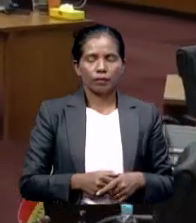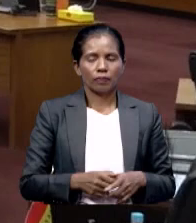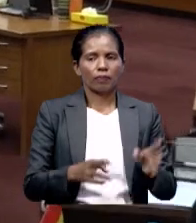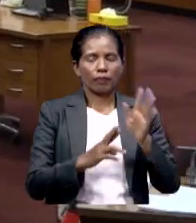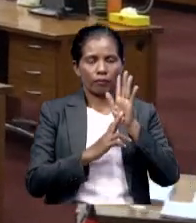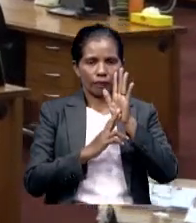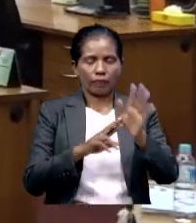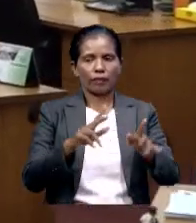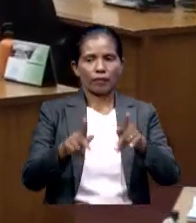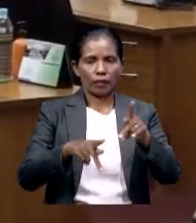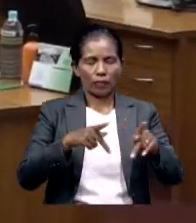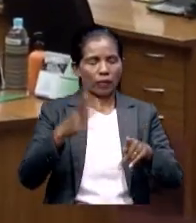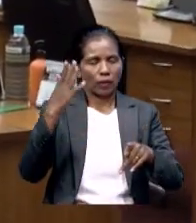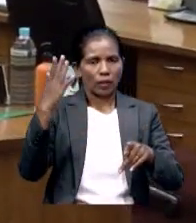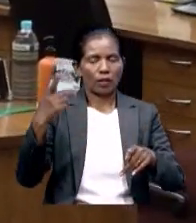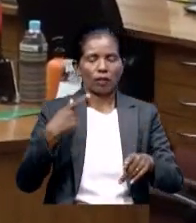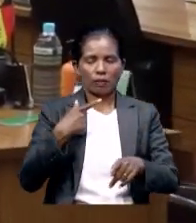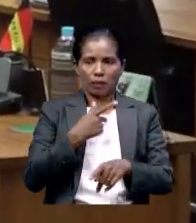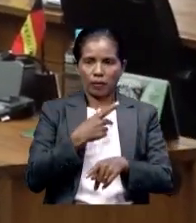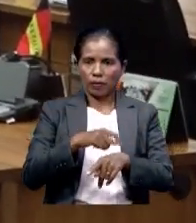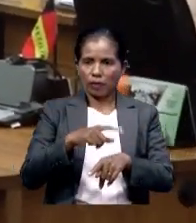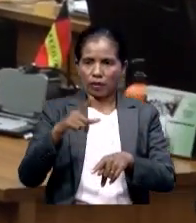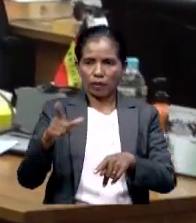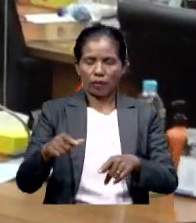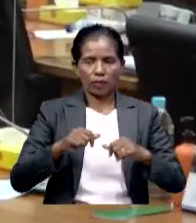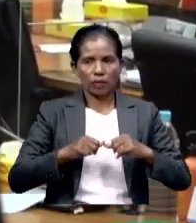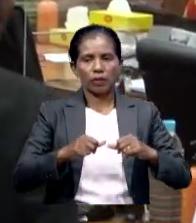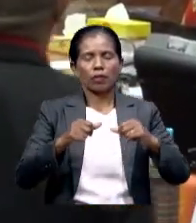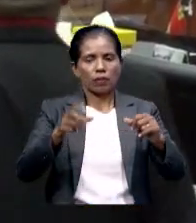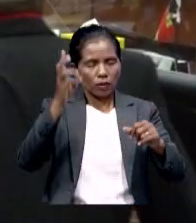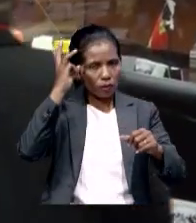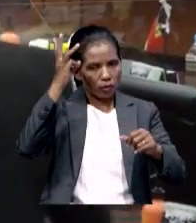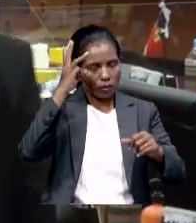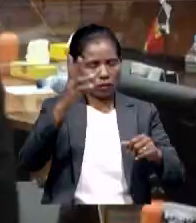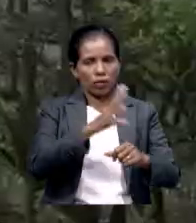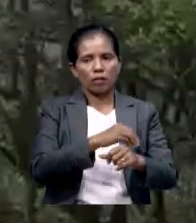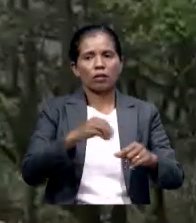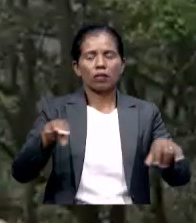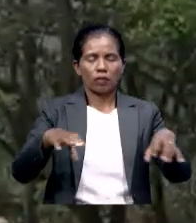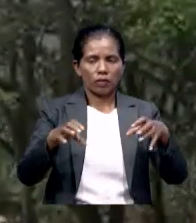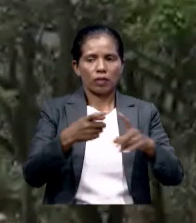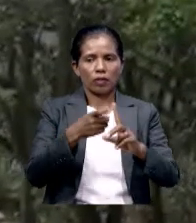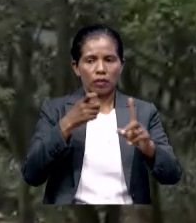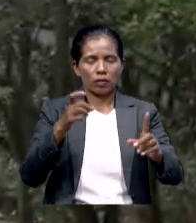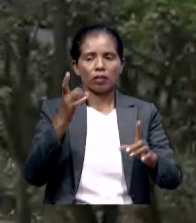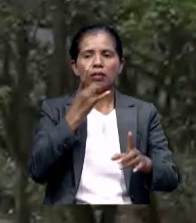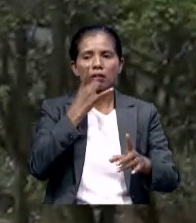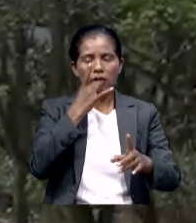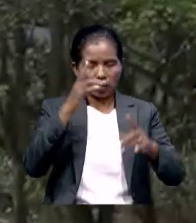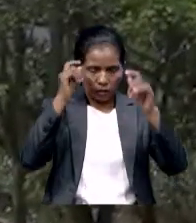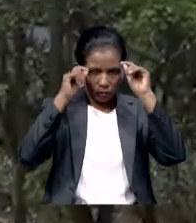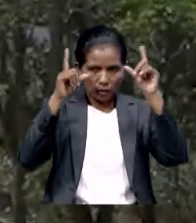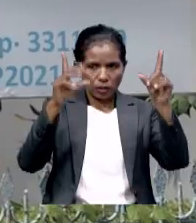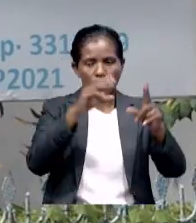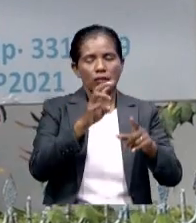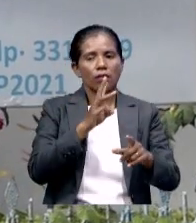Representante povo e uma fucum Parlamento Nacional continua dúvidas ho progresso serviço husi eletricidade Timor-Leste,